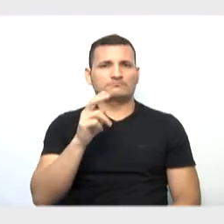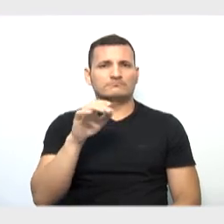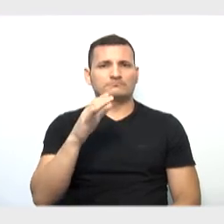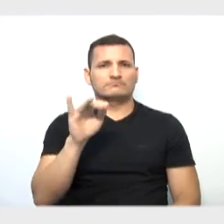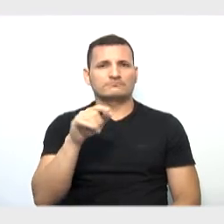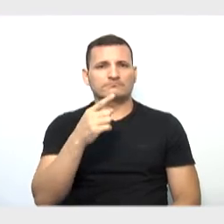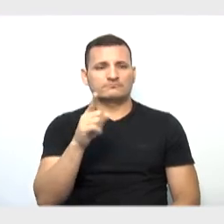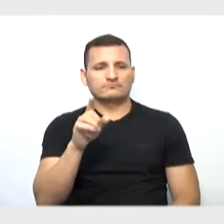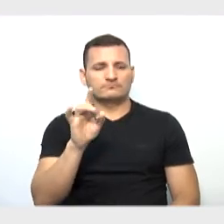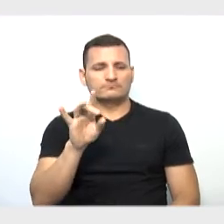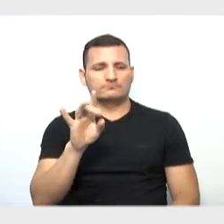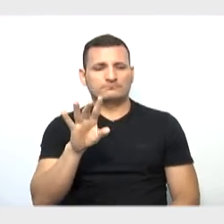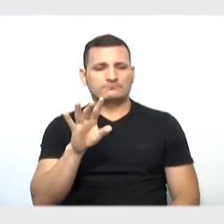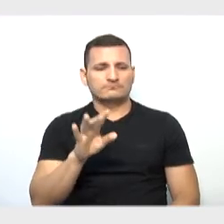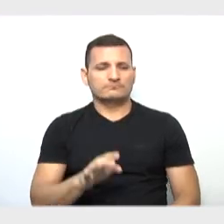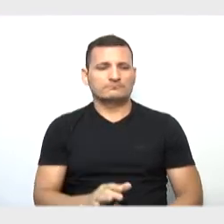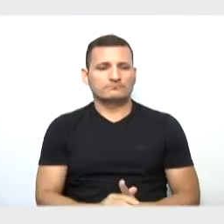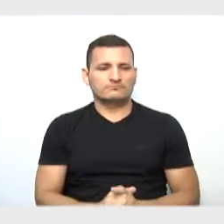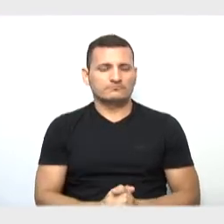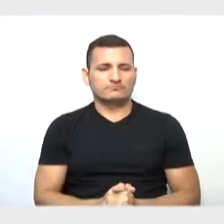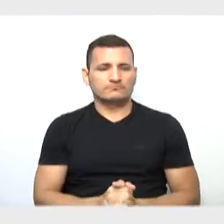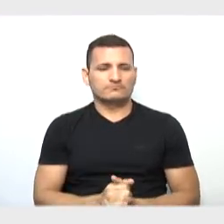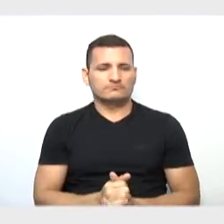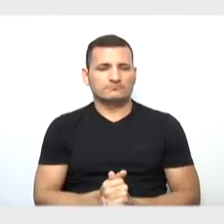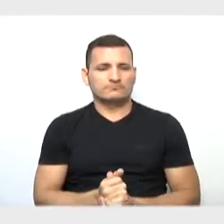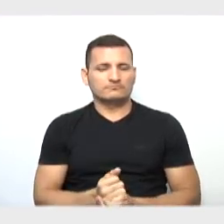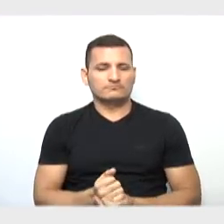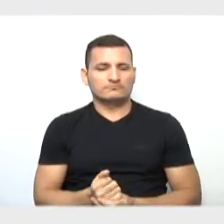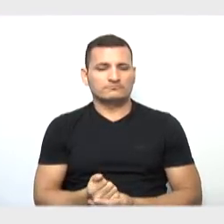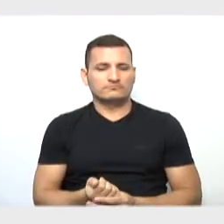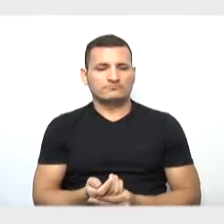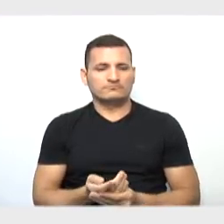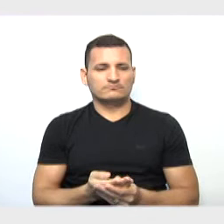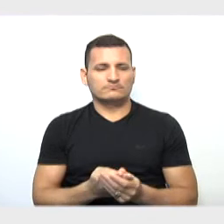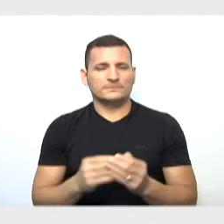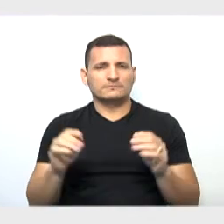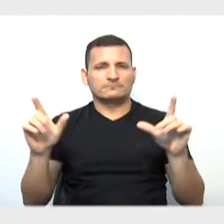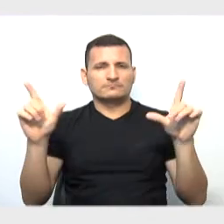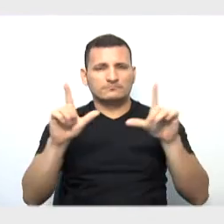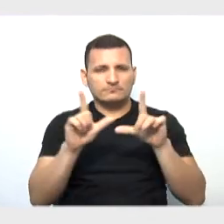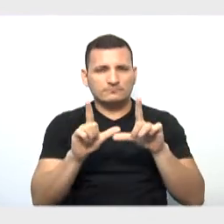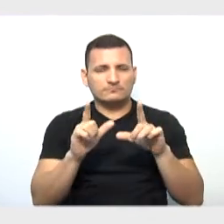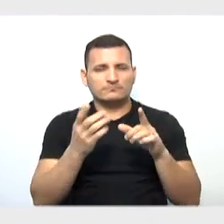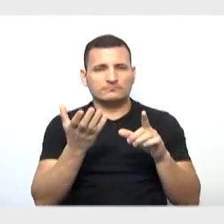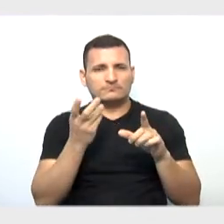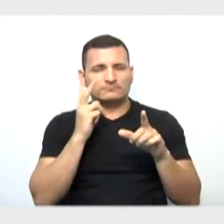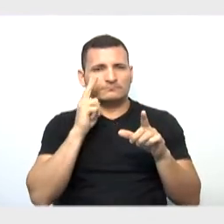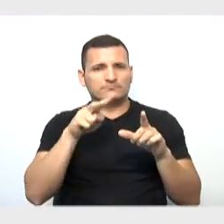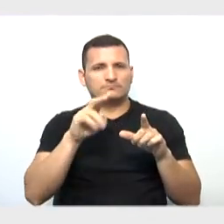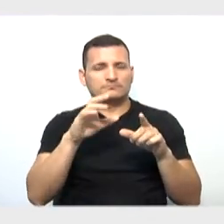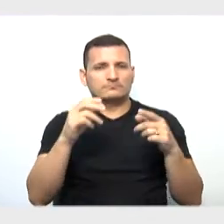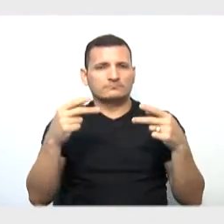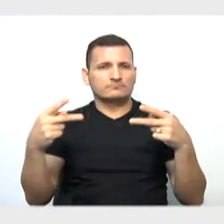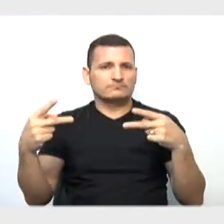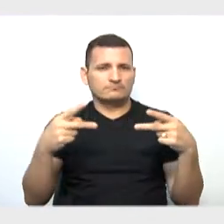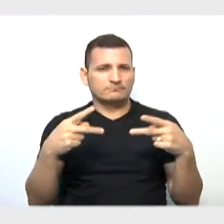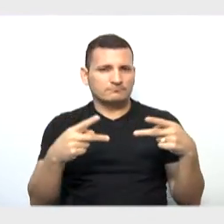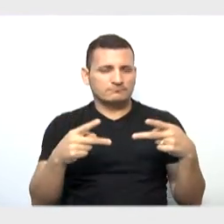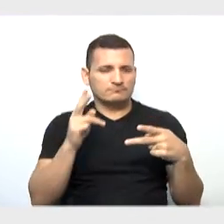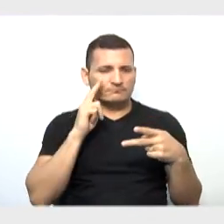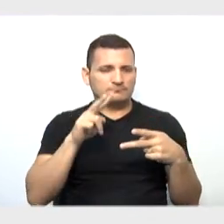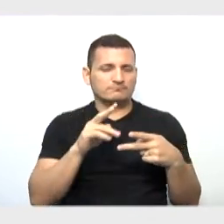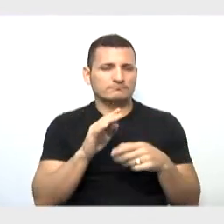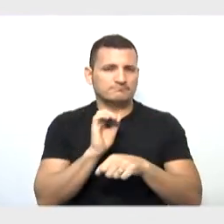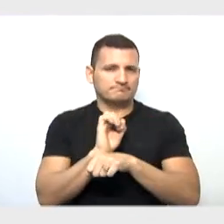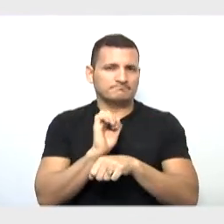senhora diminui um pouquinho o zoom da lupa, porque eu acho que eles querem dar uma notada no código, sabe? Tá bom. Lá. Já